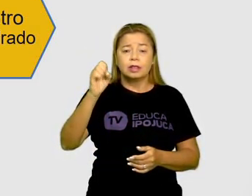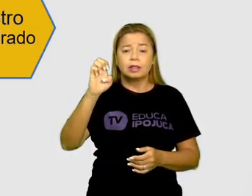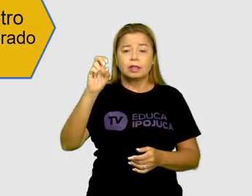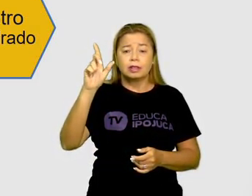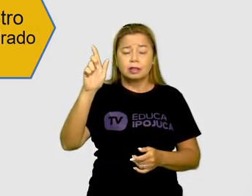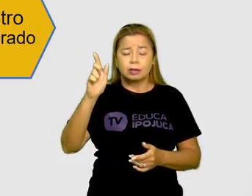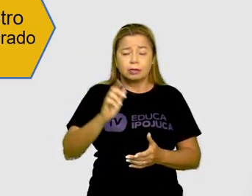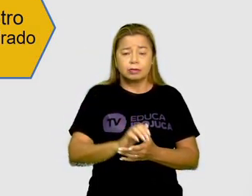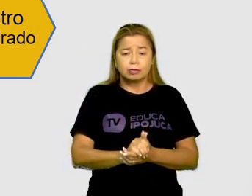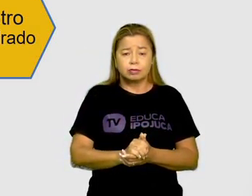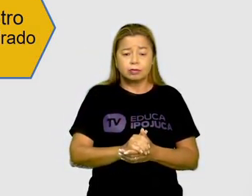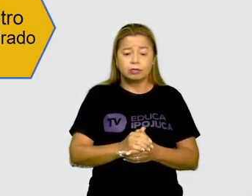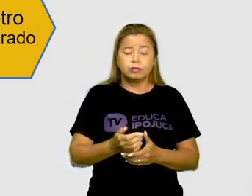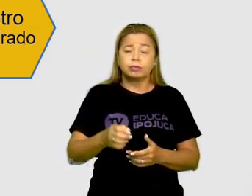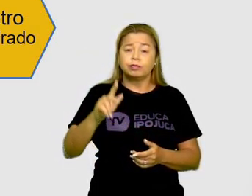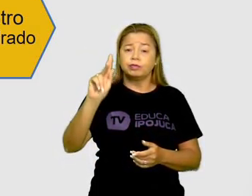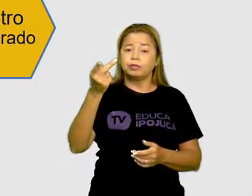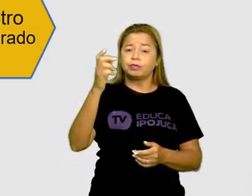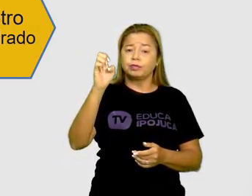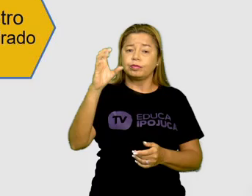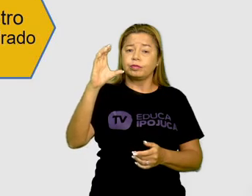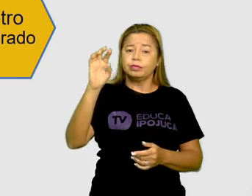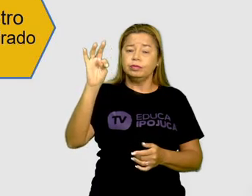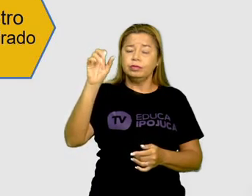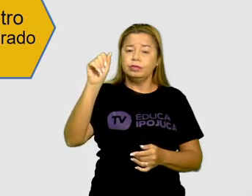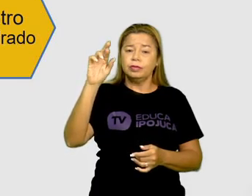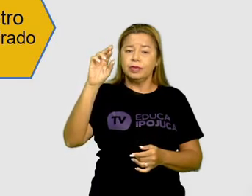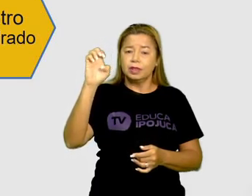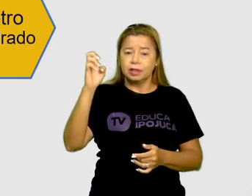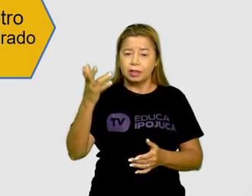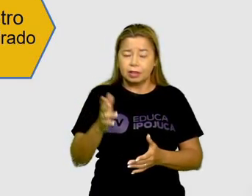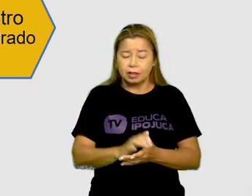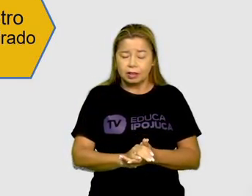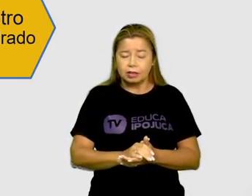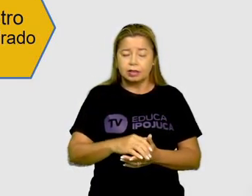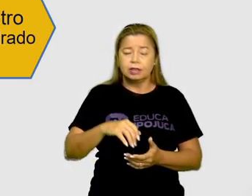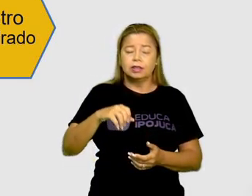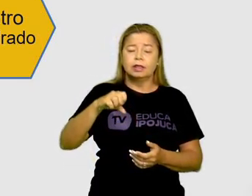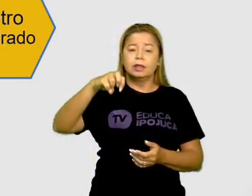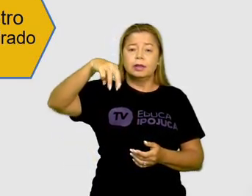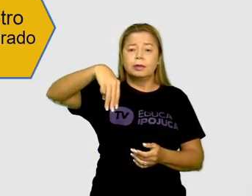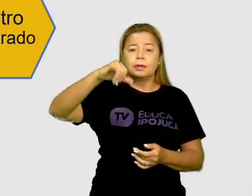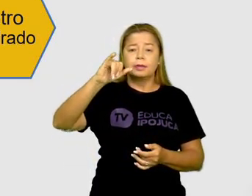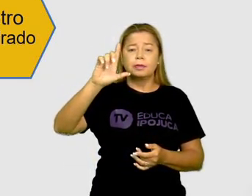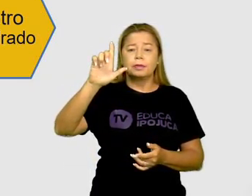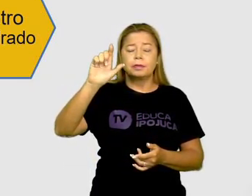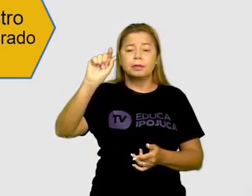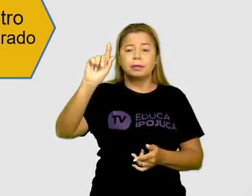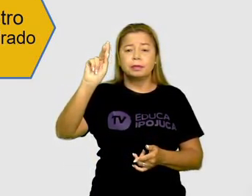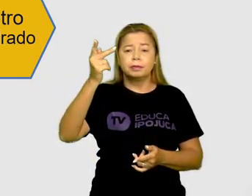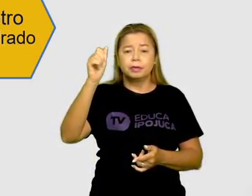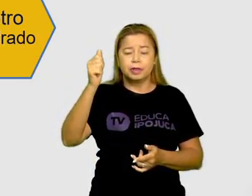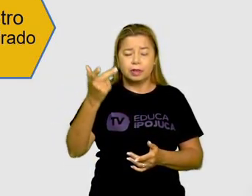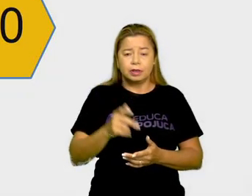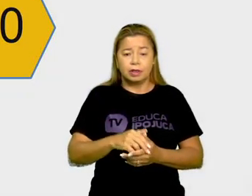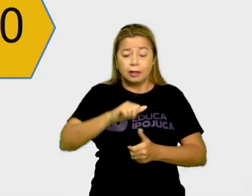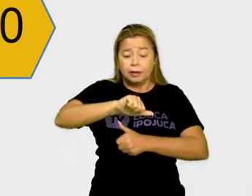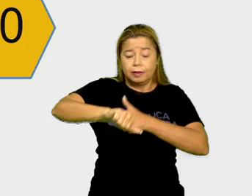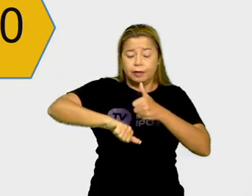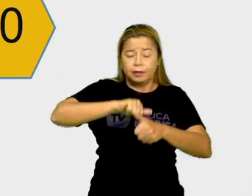hectare, milha, vara, arroba e metro quadrado. Vou trocar eles por